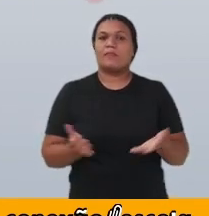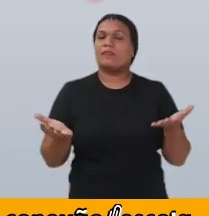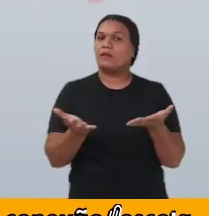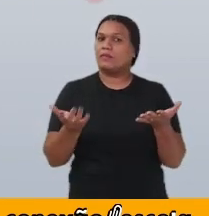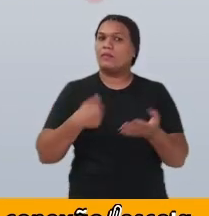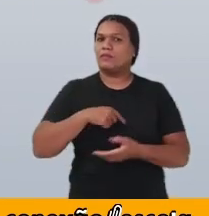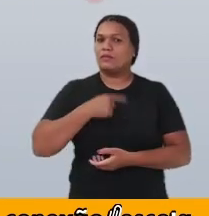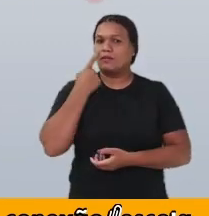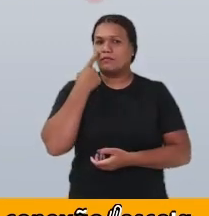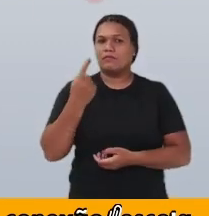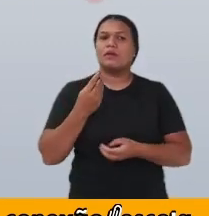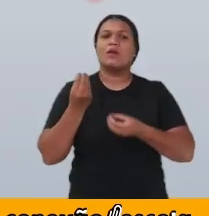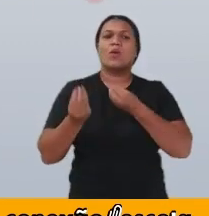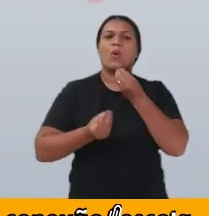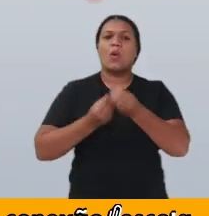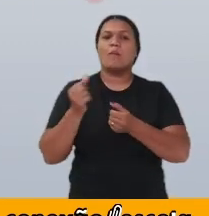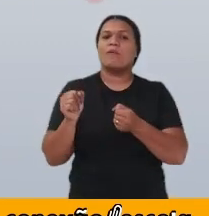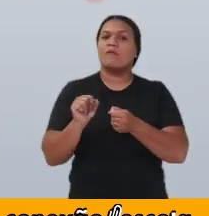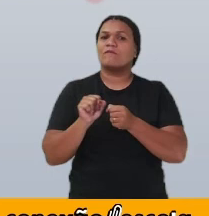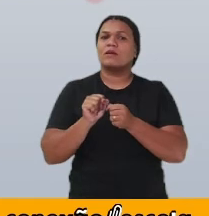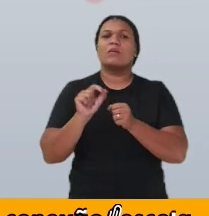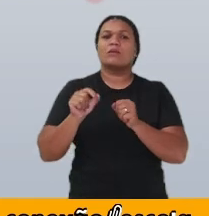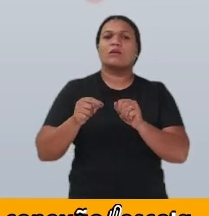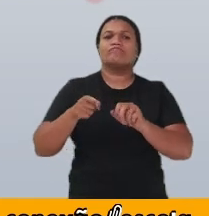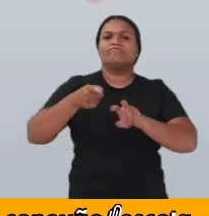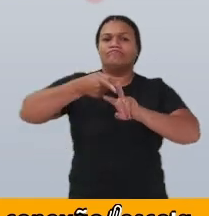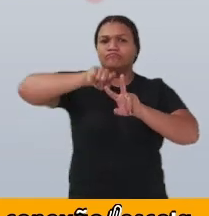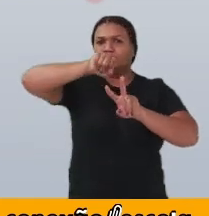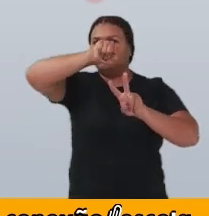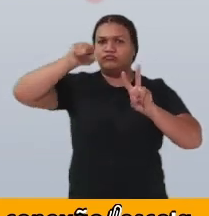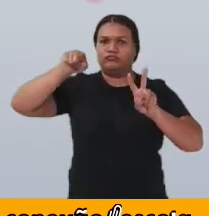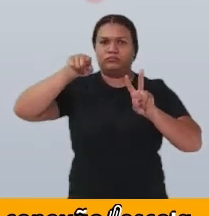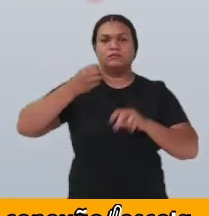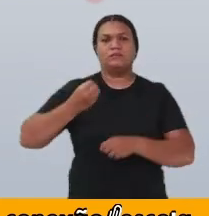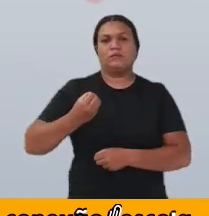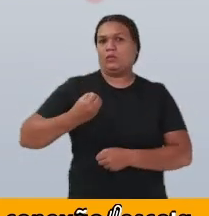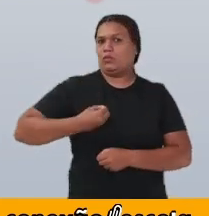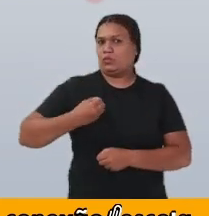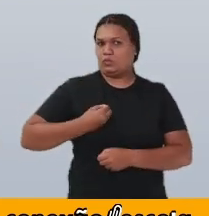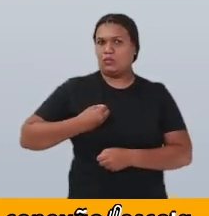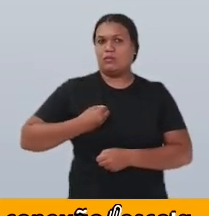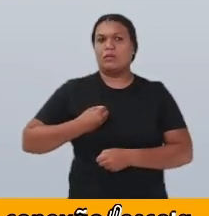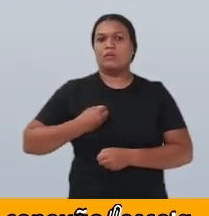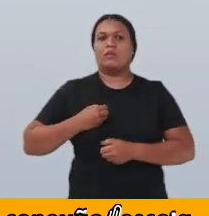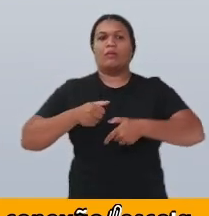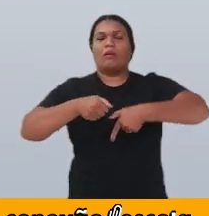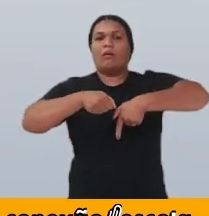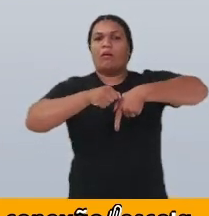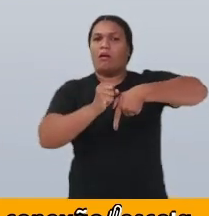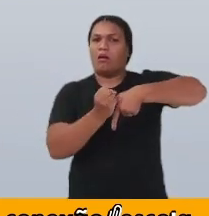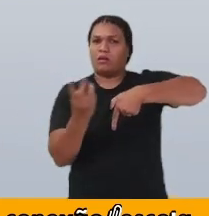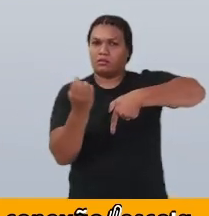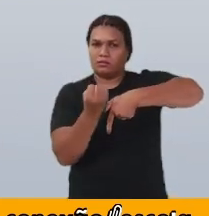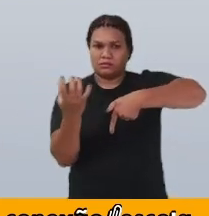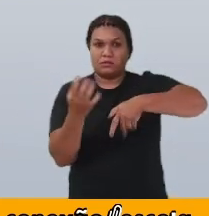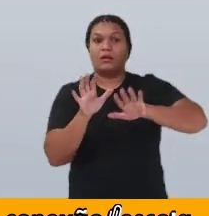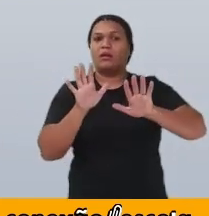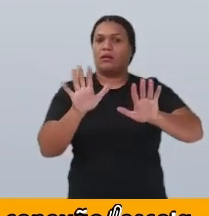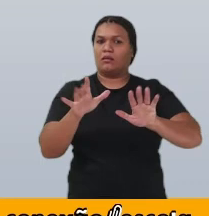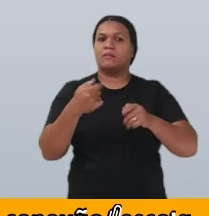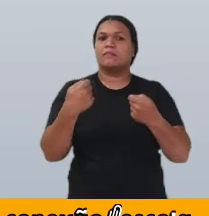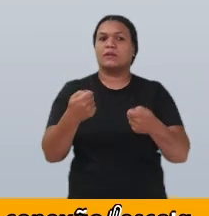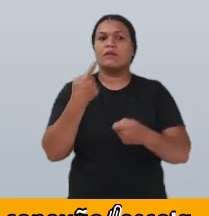Agora vamos ver a radiciação de números racionais. Lembre-se que a radiciação é